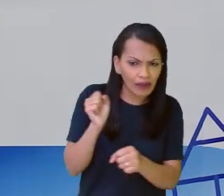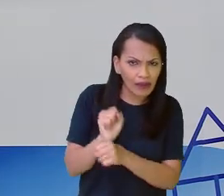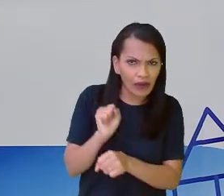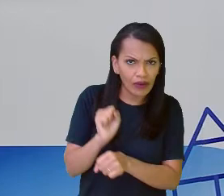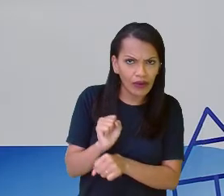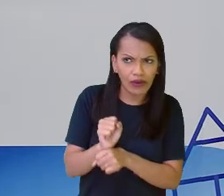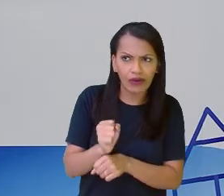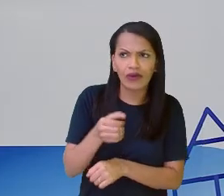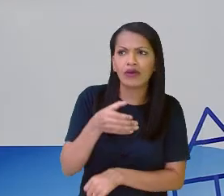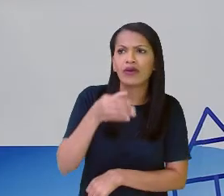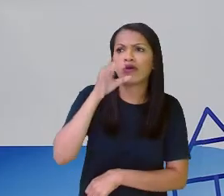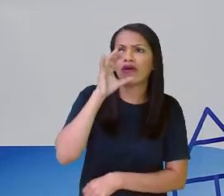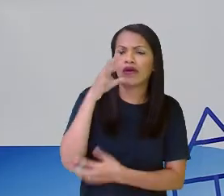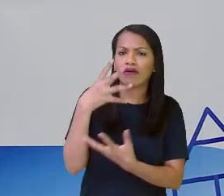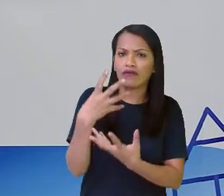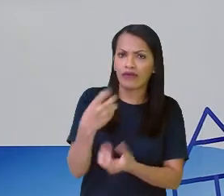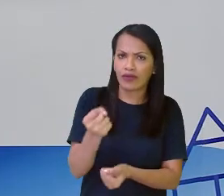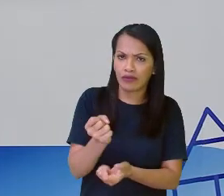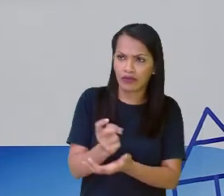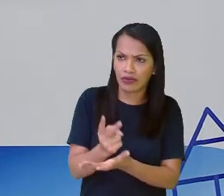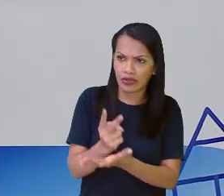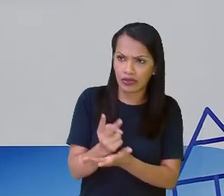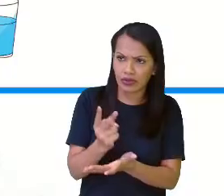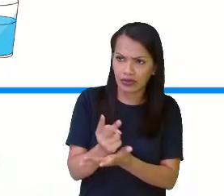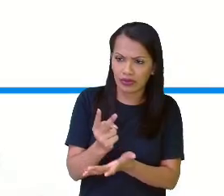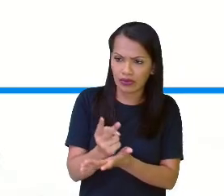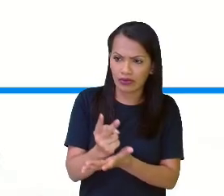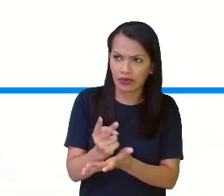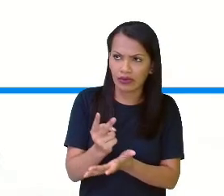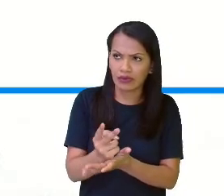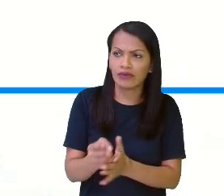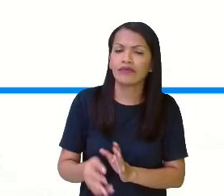espero. Vamos continuar.